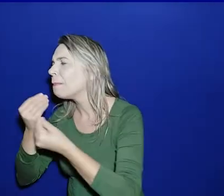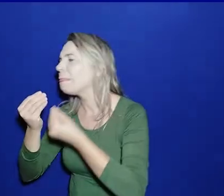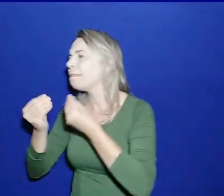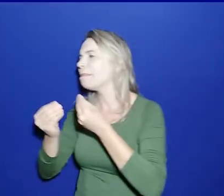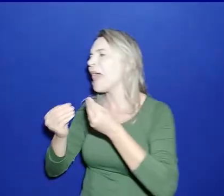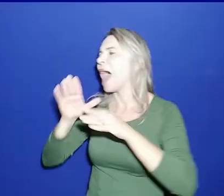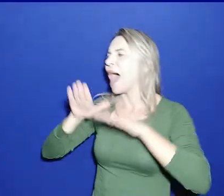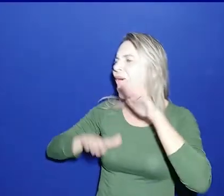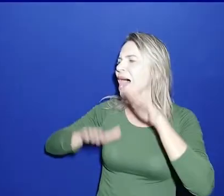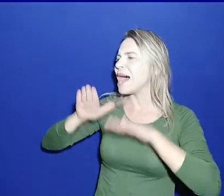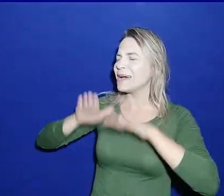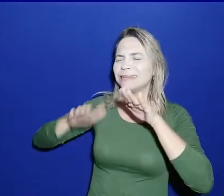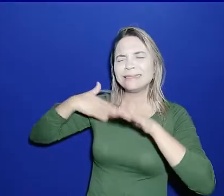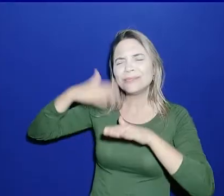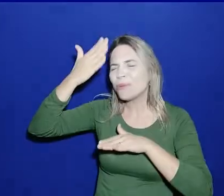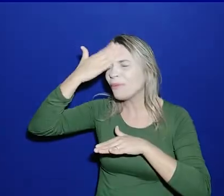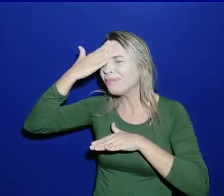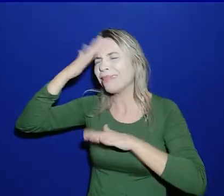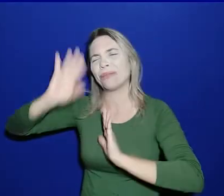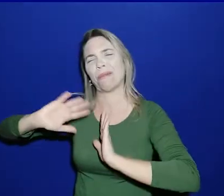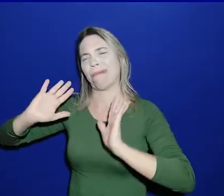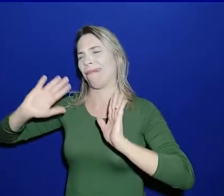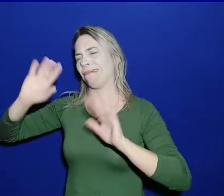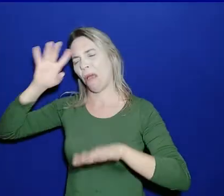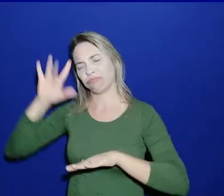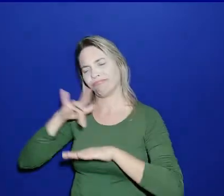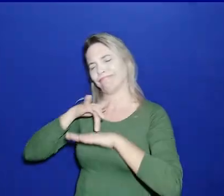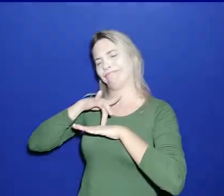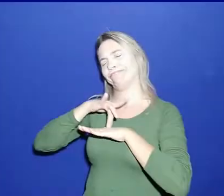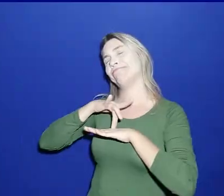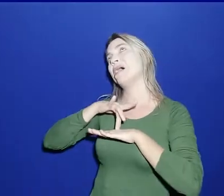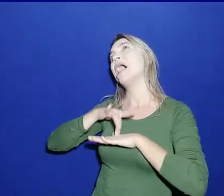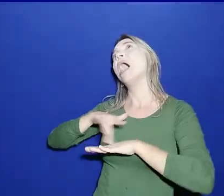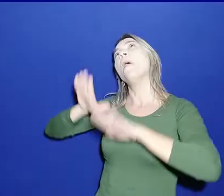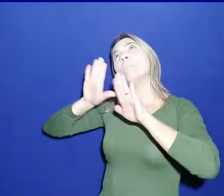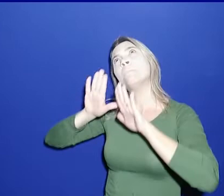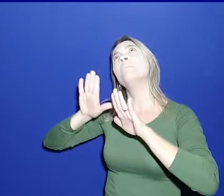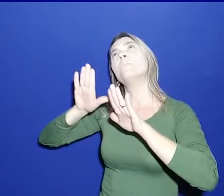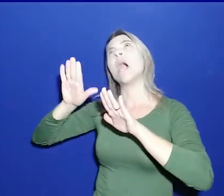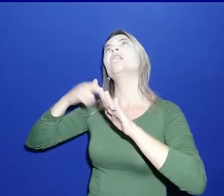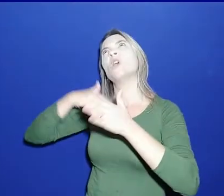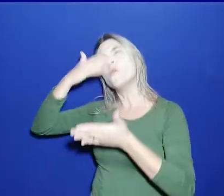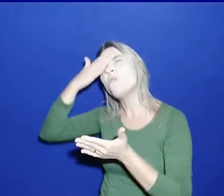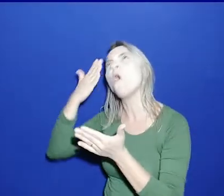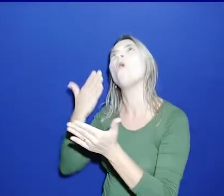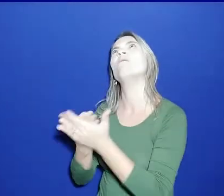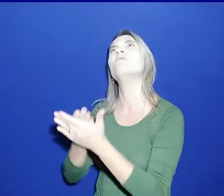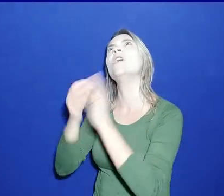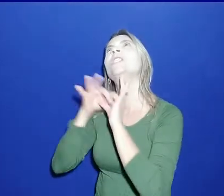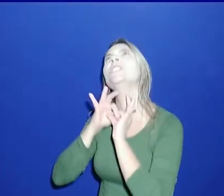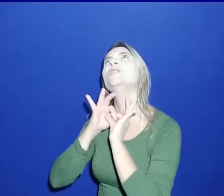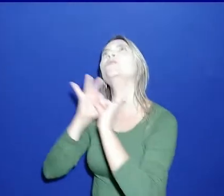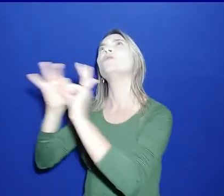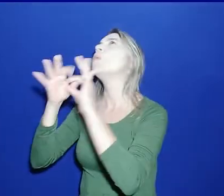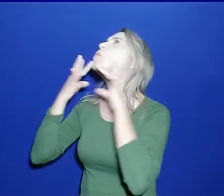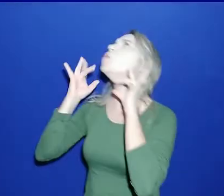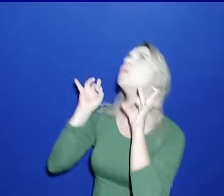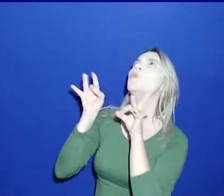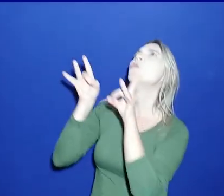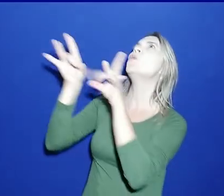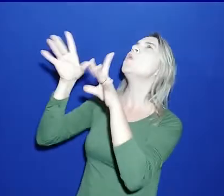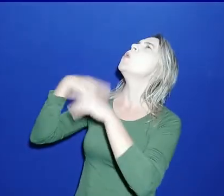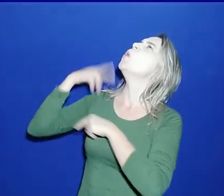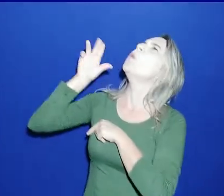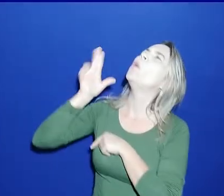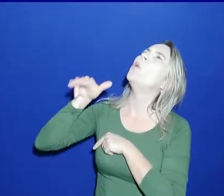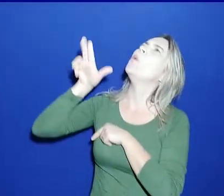embora não consiga compreender, em tua mão sempre